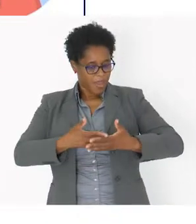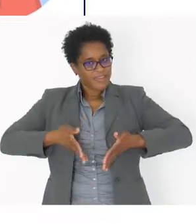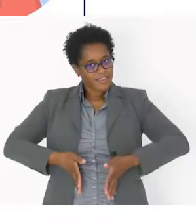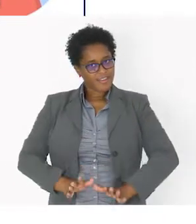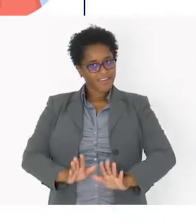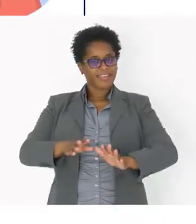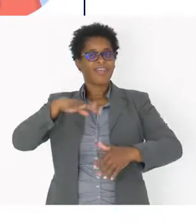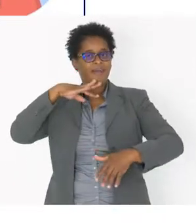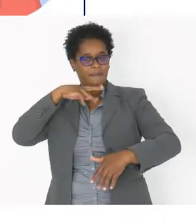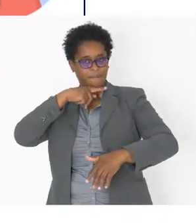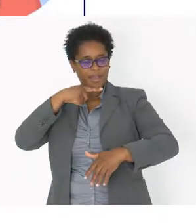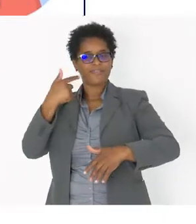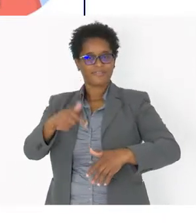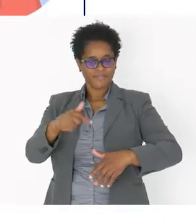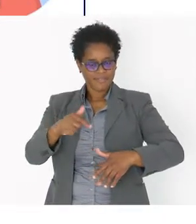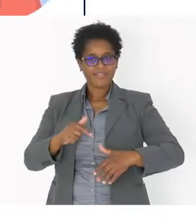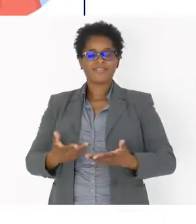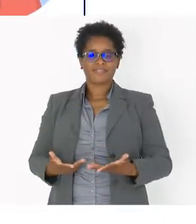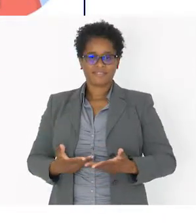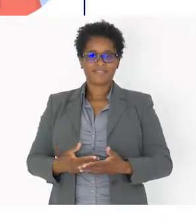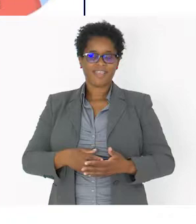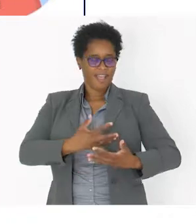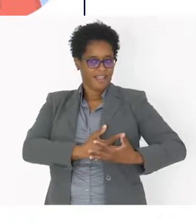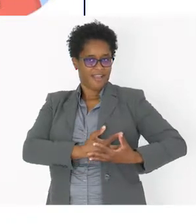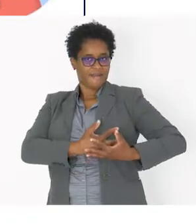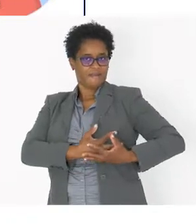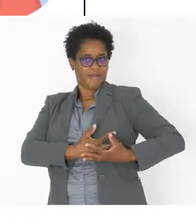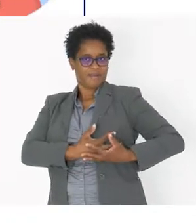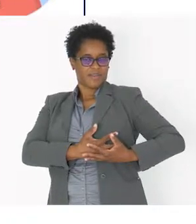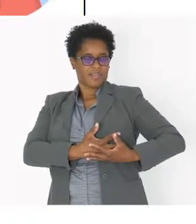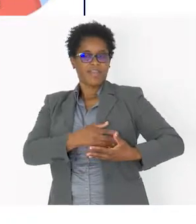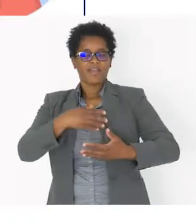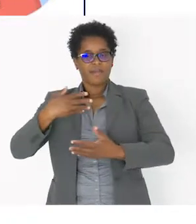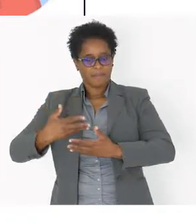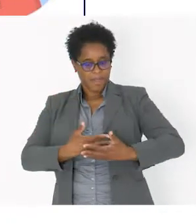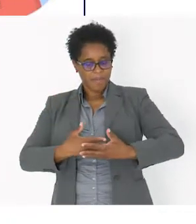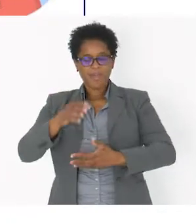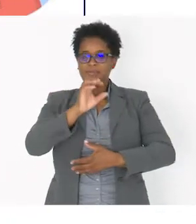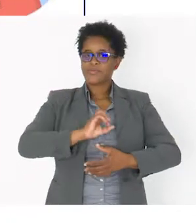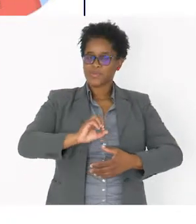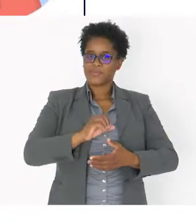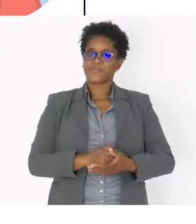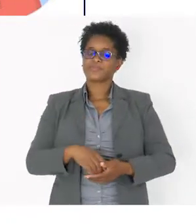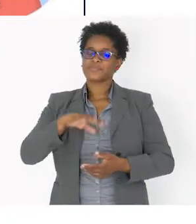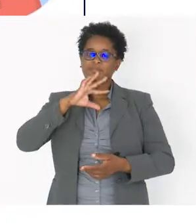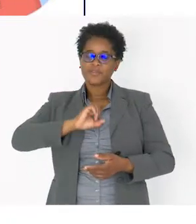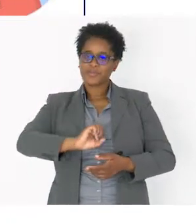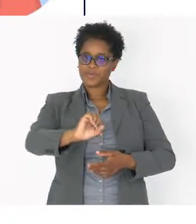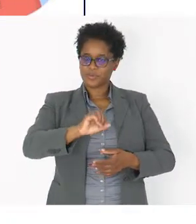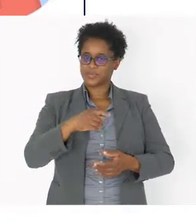é? A mãe está a amamentar o seu bebê, o seu filho.